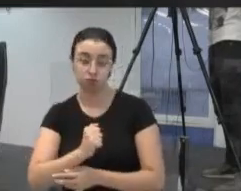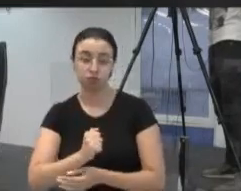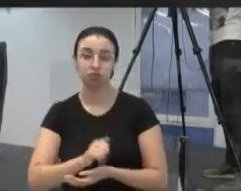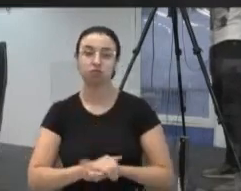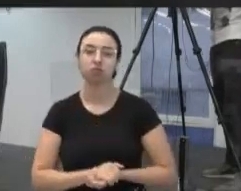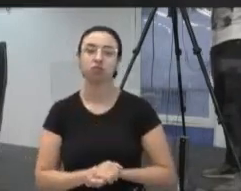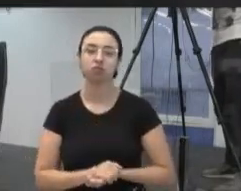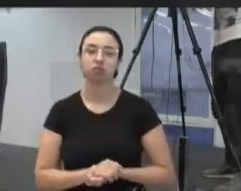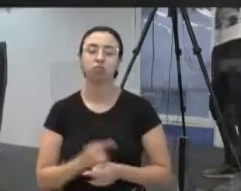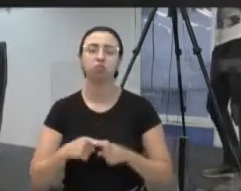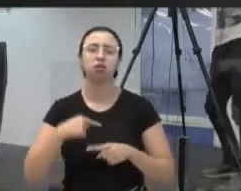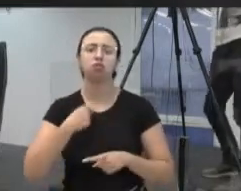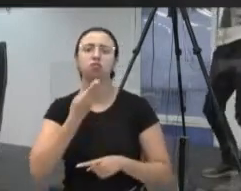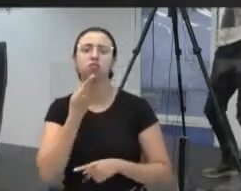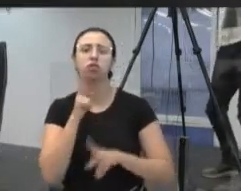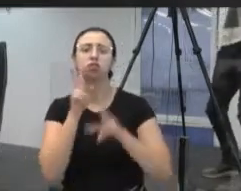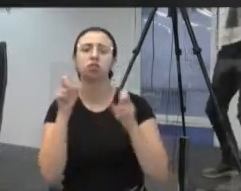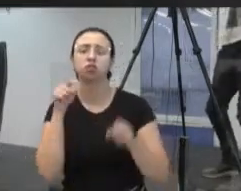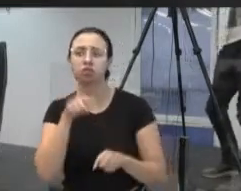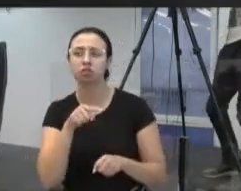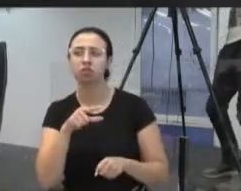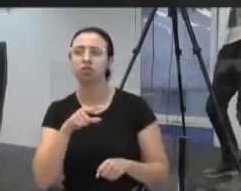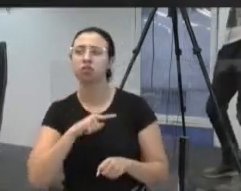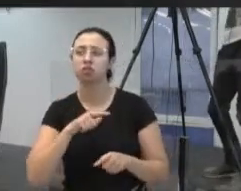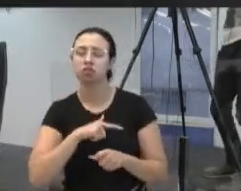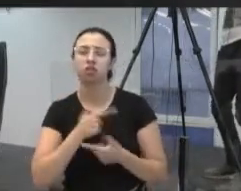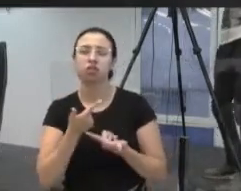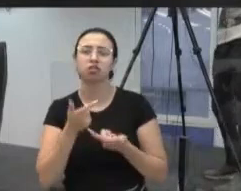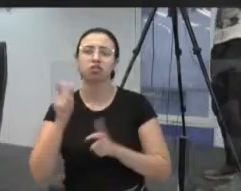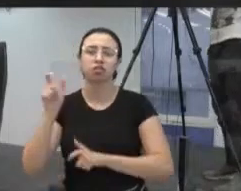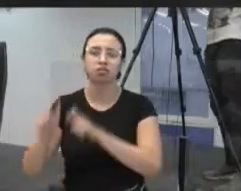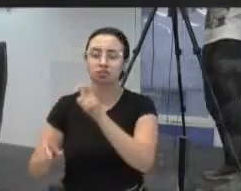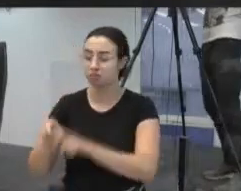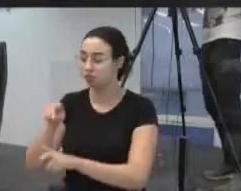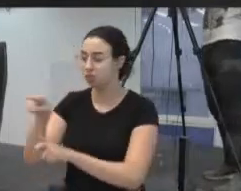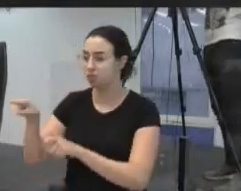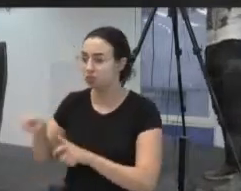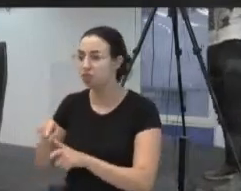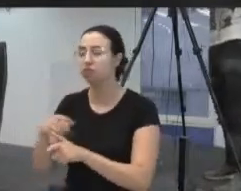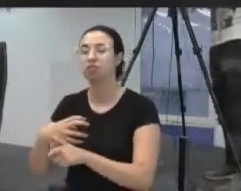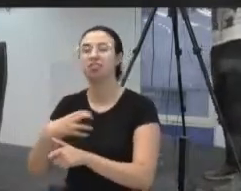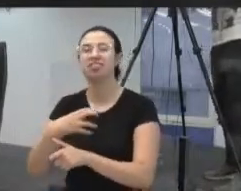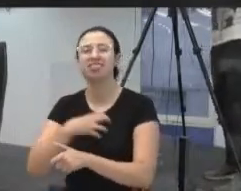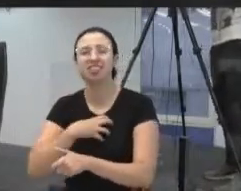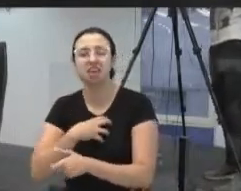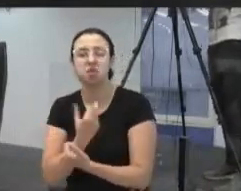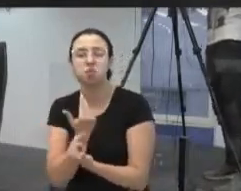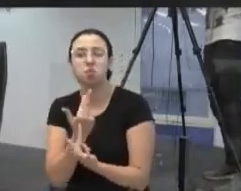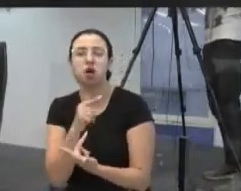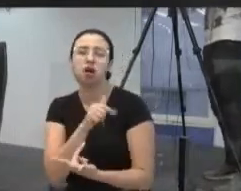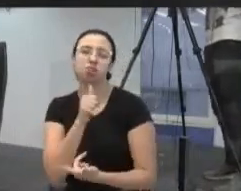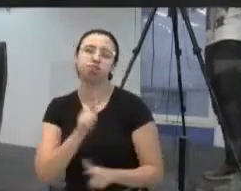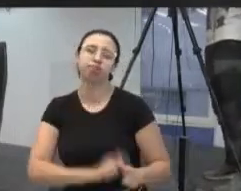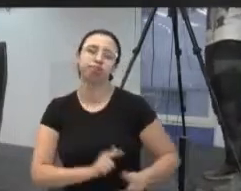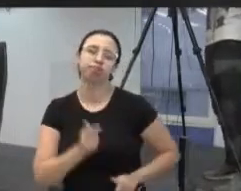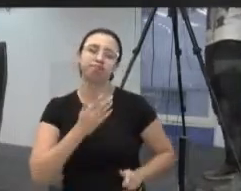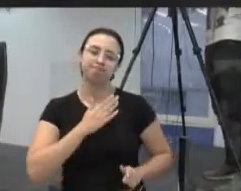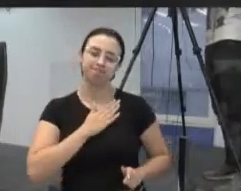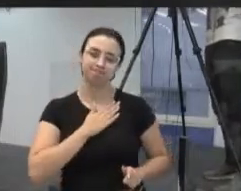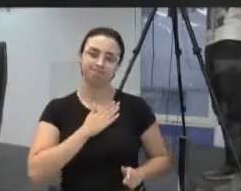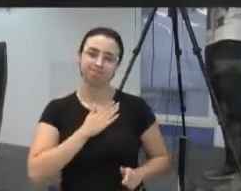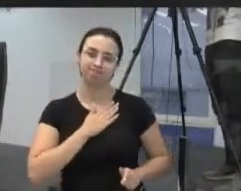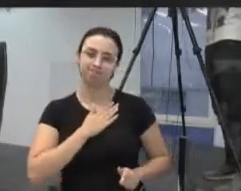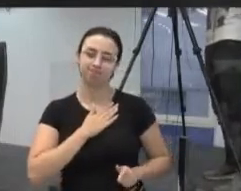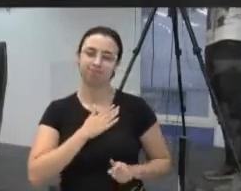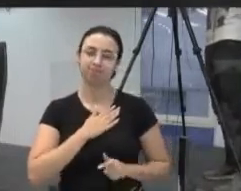Porque eu estou falando isso porque tem tanta gente onde vocês estão mexendo que está passando isso todos os dias. Todos os dias.